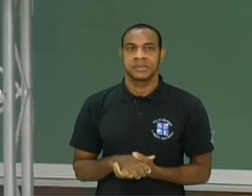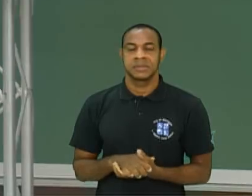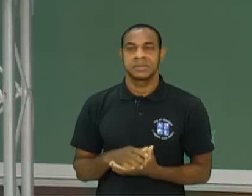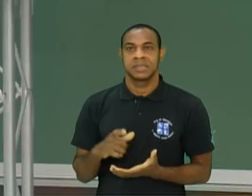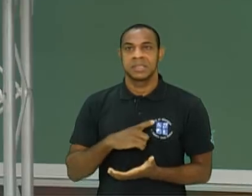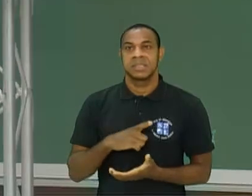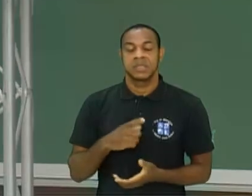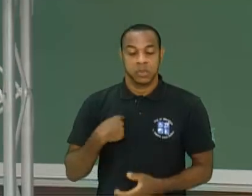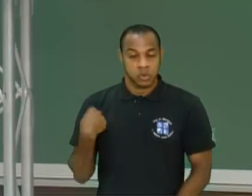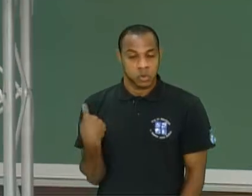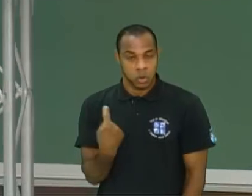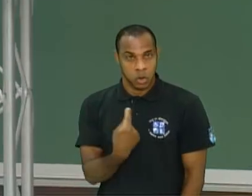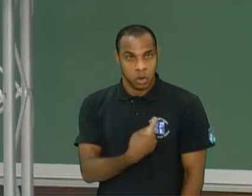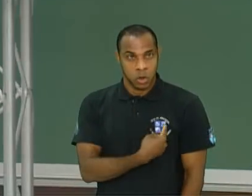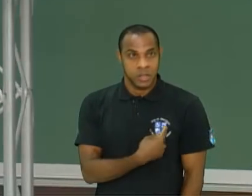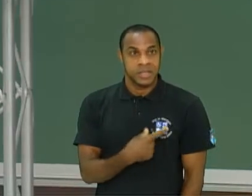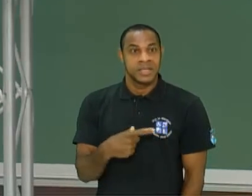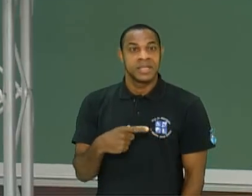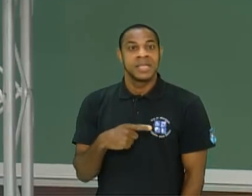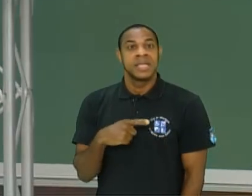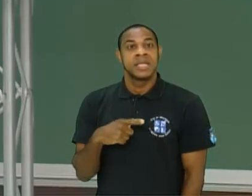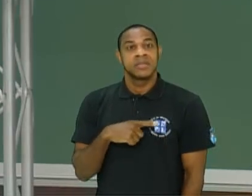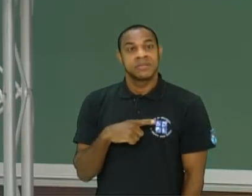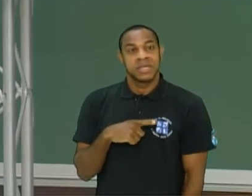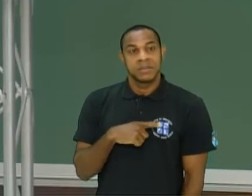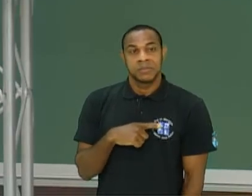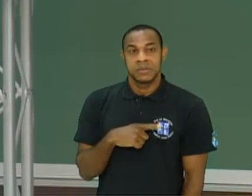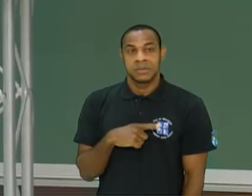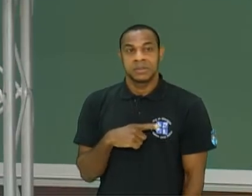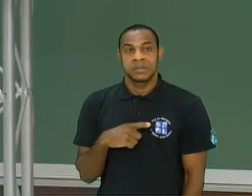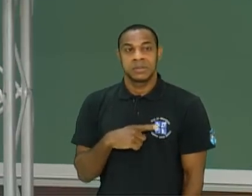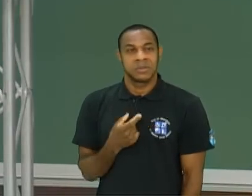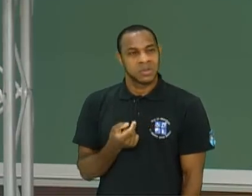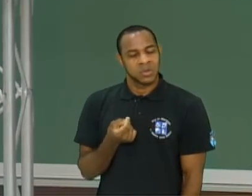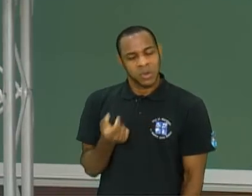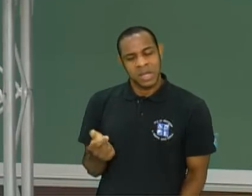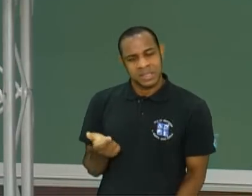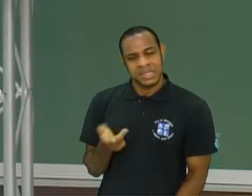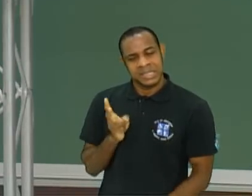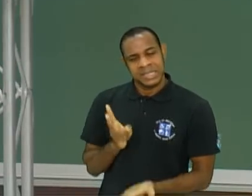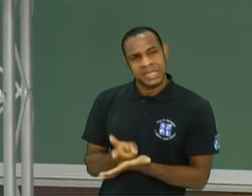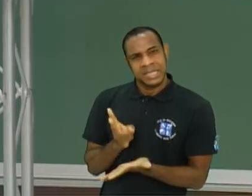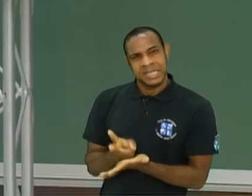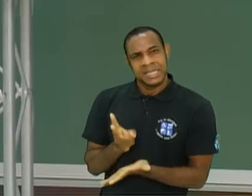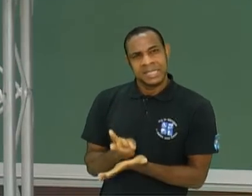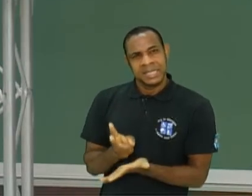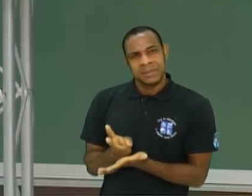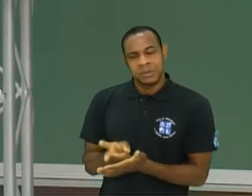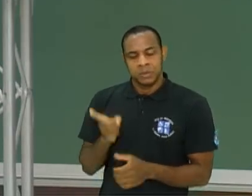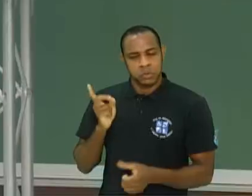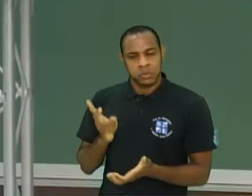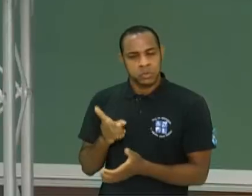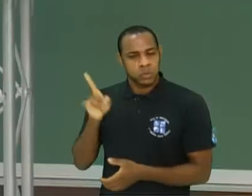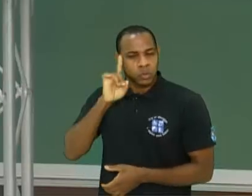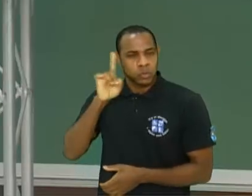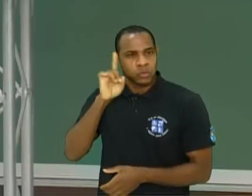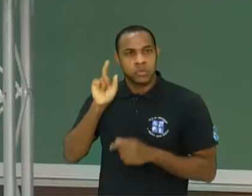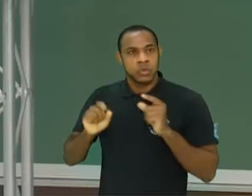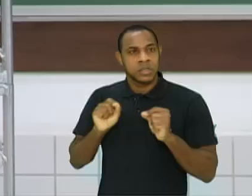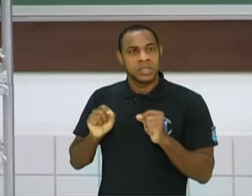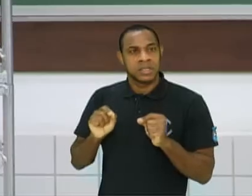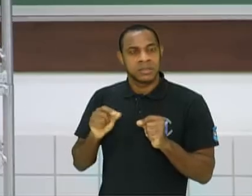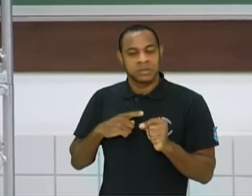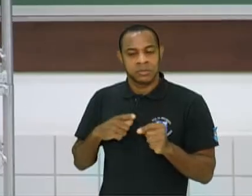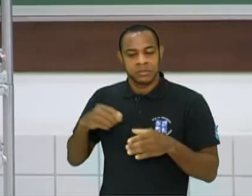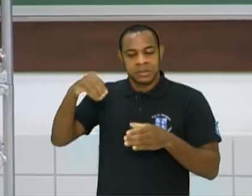diz que nós estamos quase sempre, quase todo o tempo do nosso dia, imerso